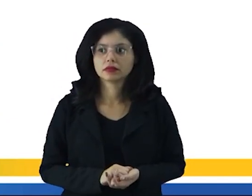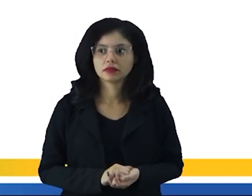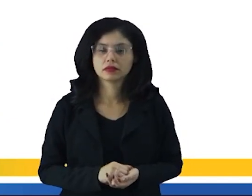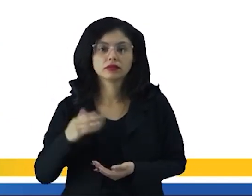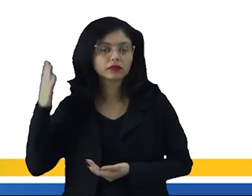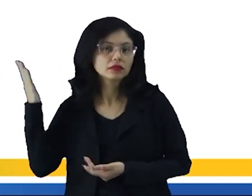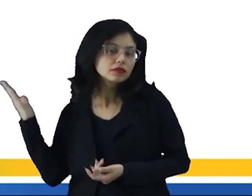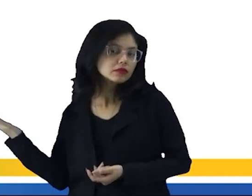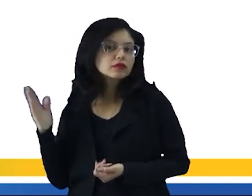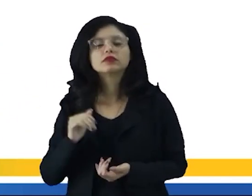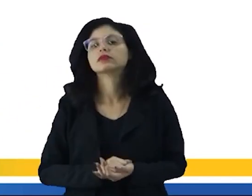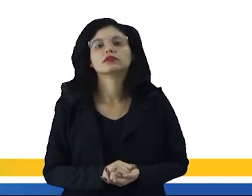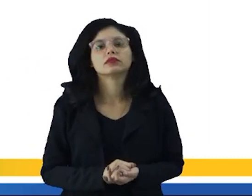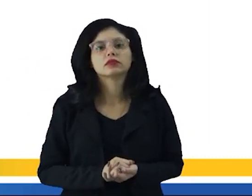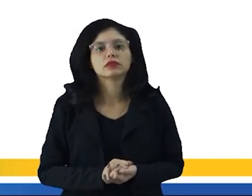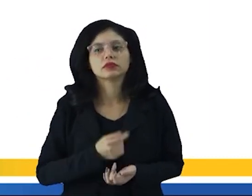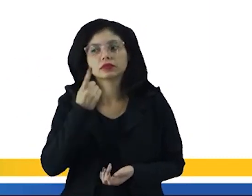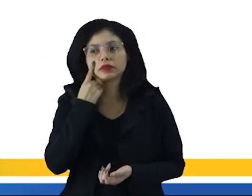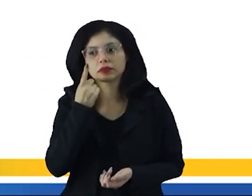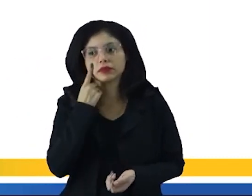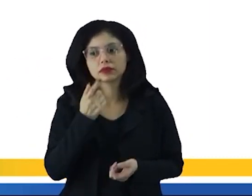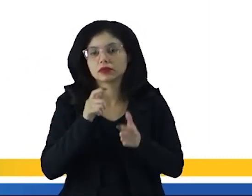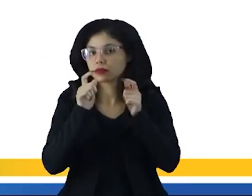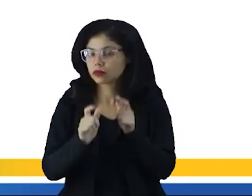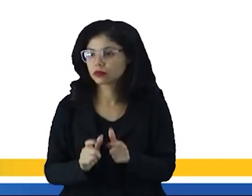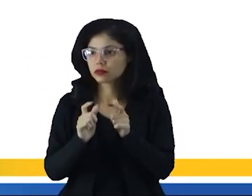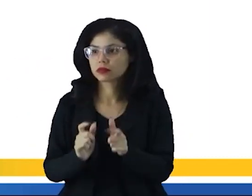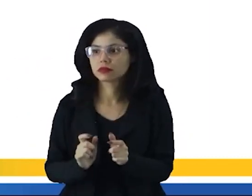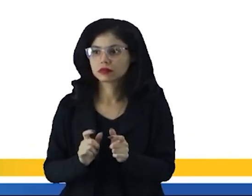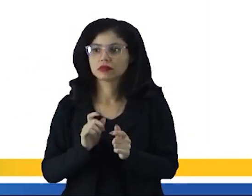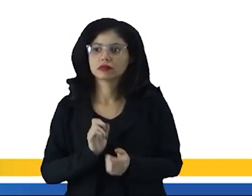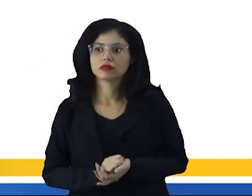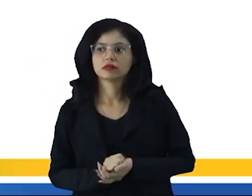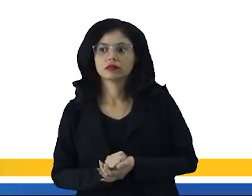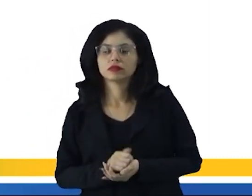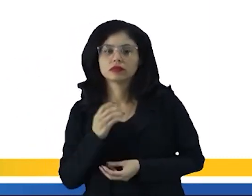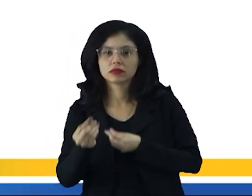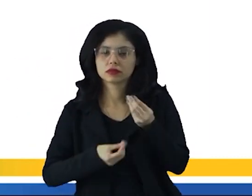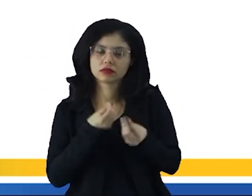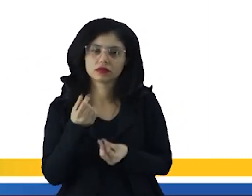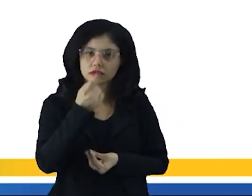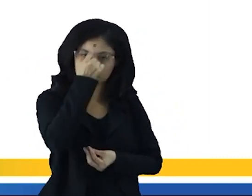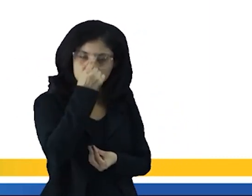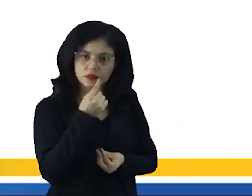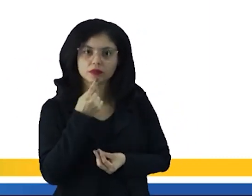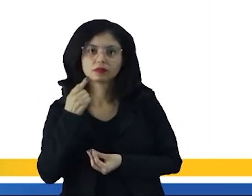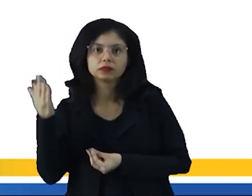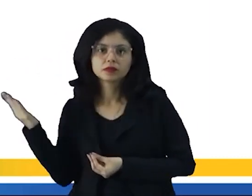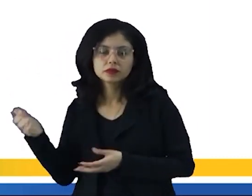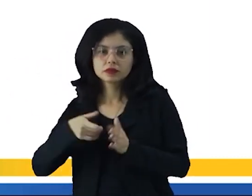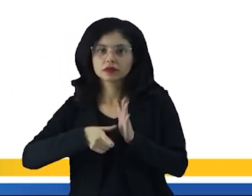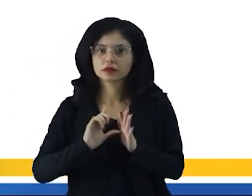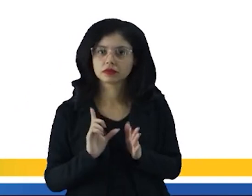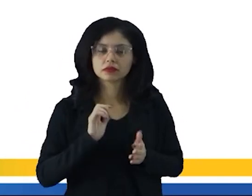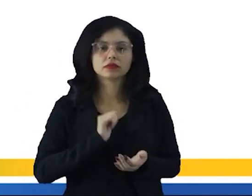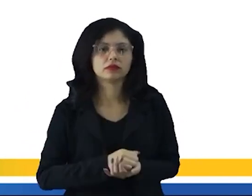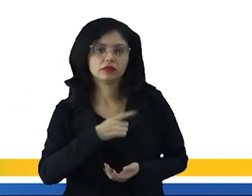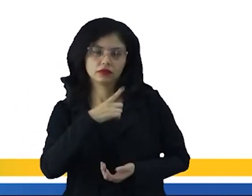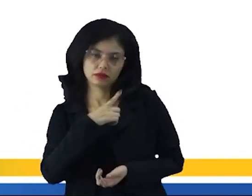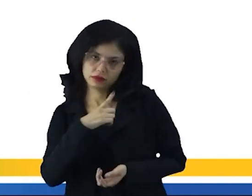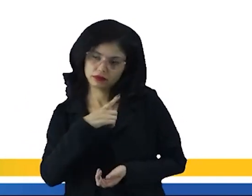Campos temperados ou pradaria, olha só onde é que elas estão localizadas aí, conforme a gente mostrou anteriormente, onde